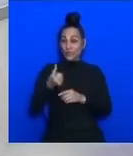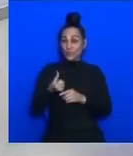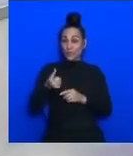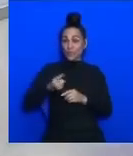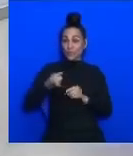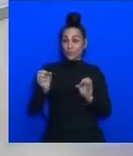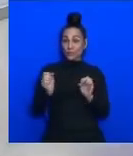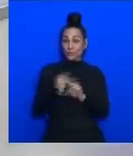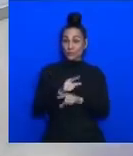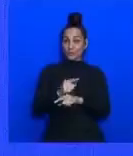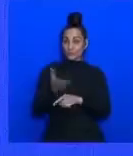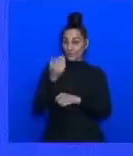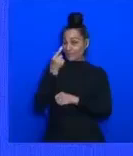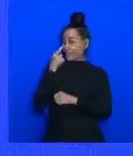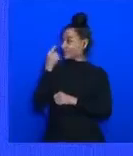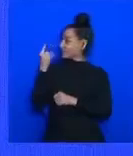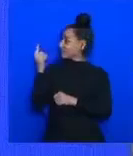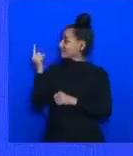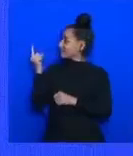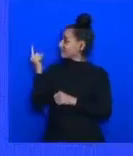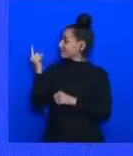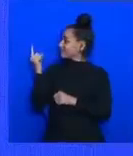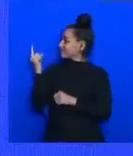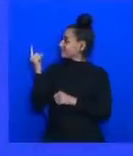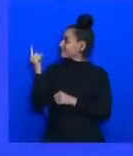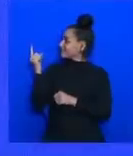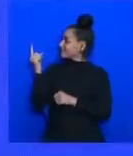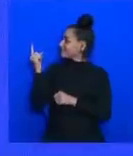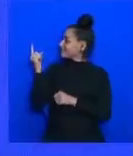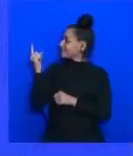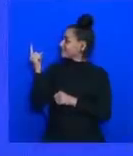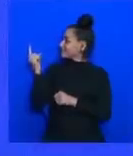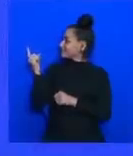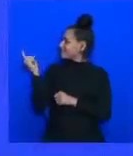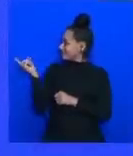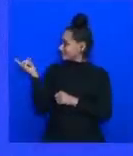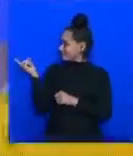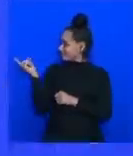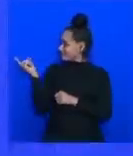dos 6 números. Bolas posicionadas. Valendo!